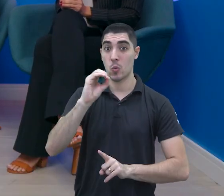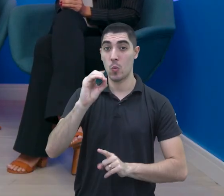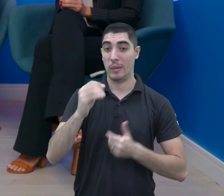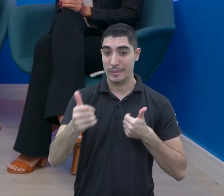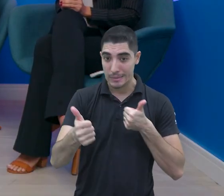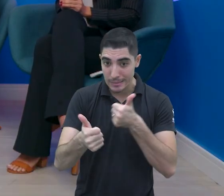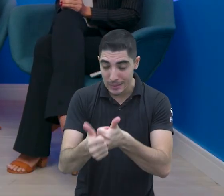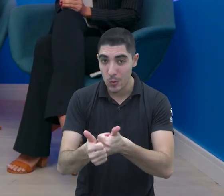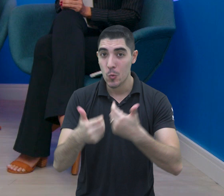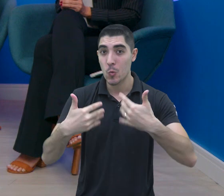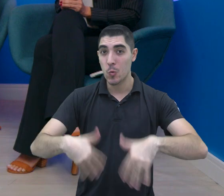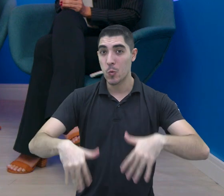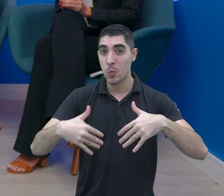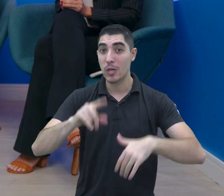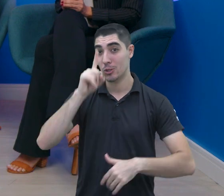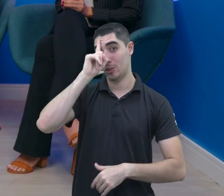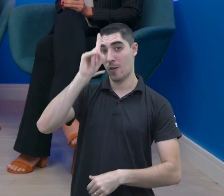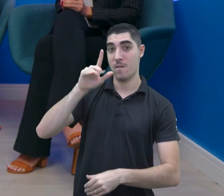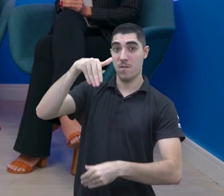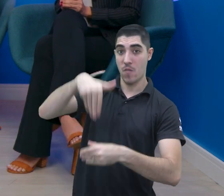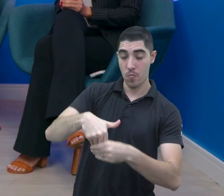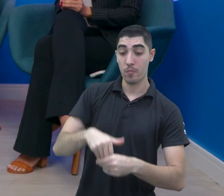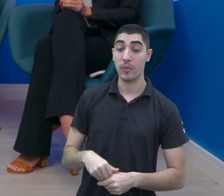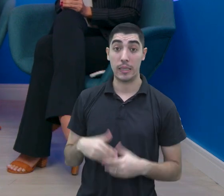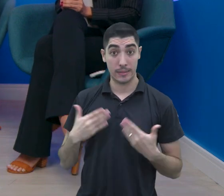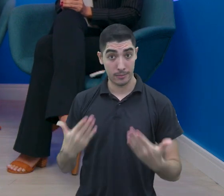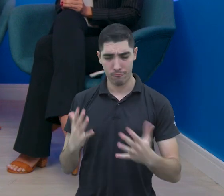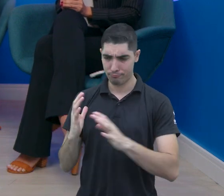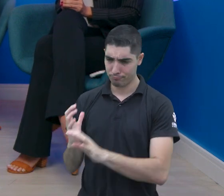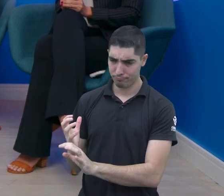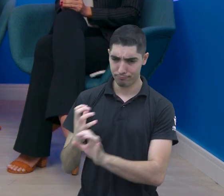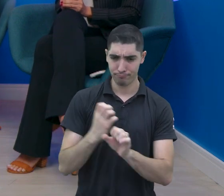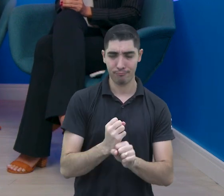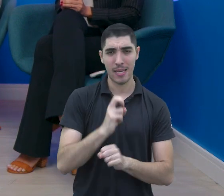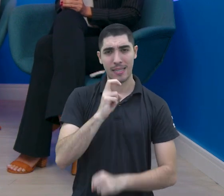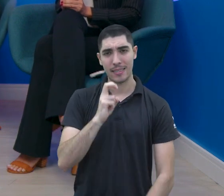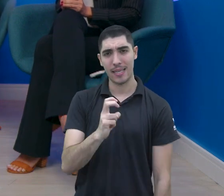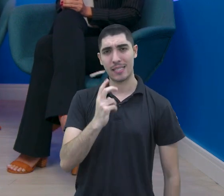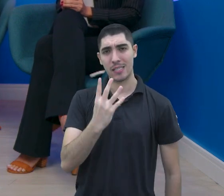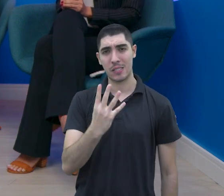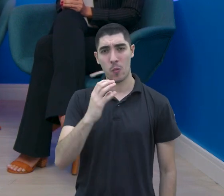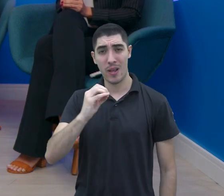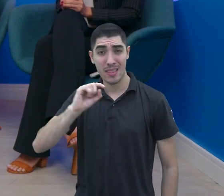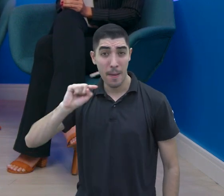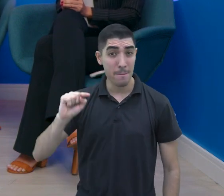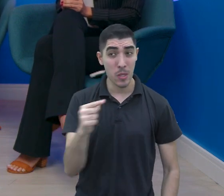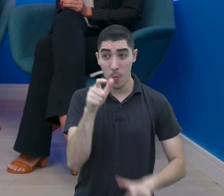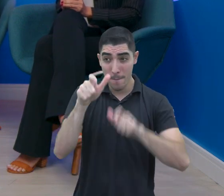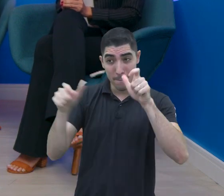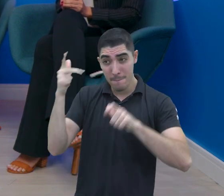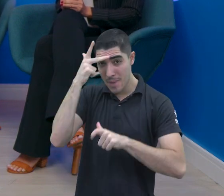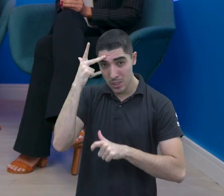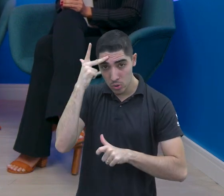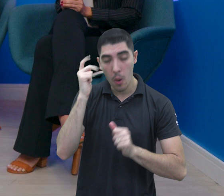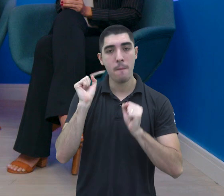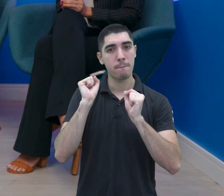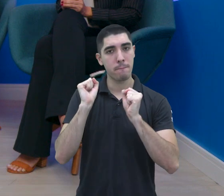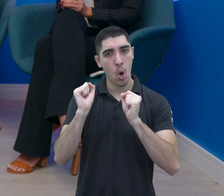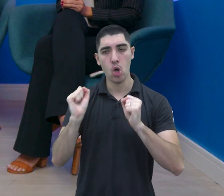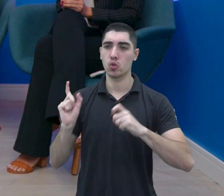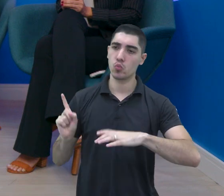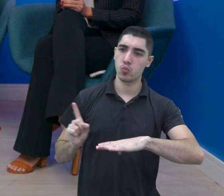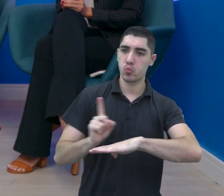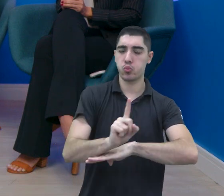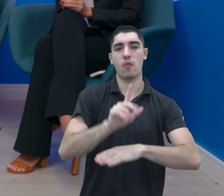de outubro, tá chegando, hein? Dia da eleição. Nesse dia, os mais de 540 mil eleitores de São José dos